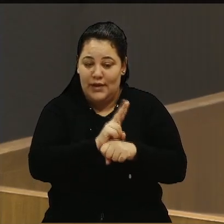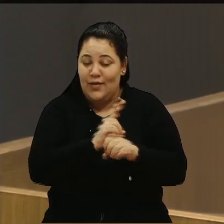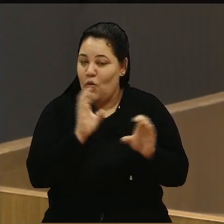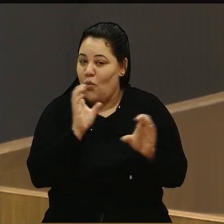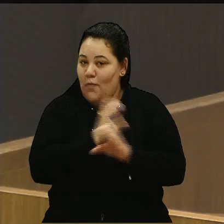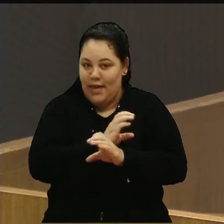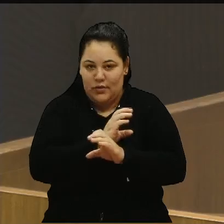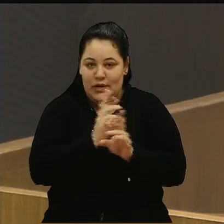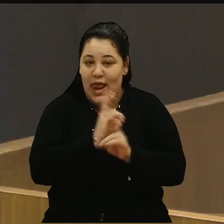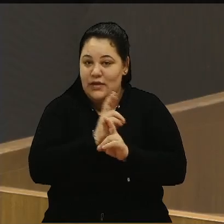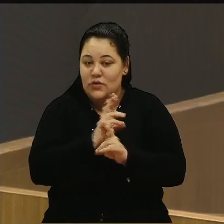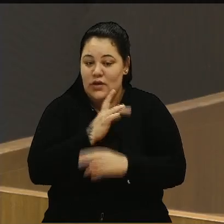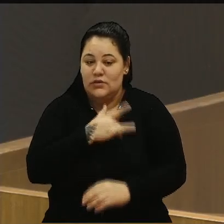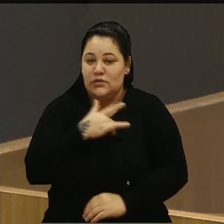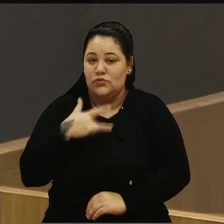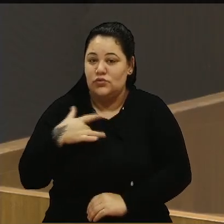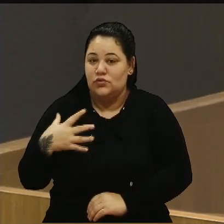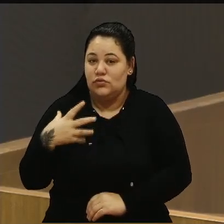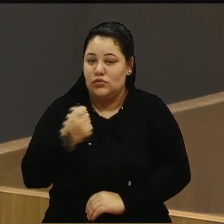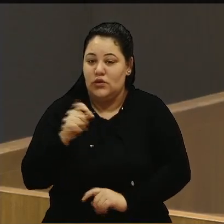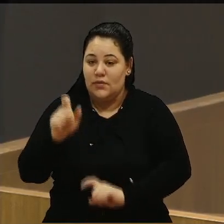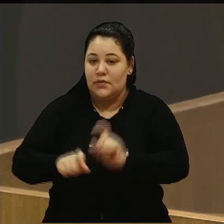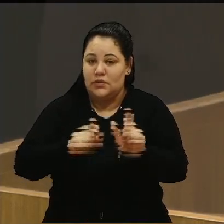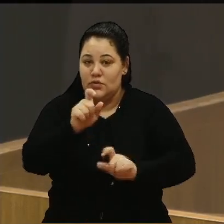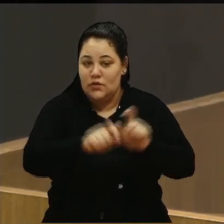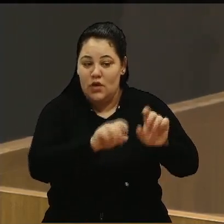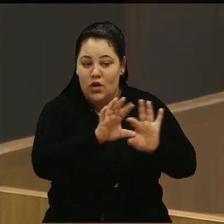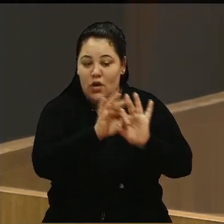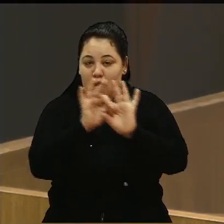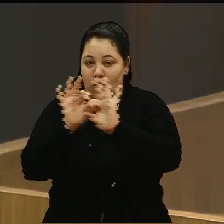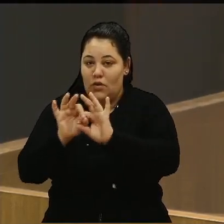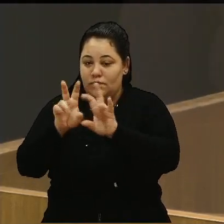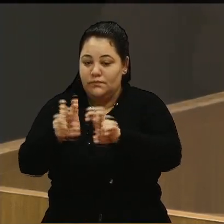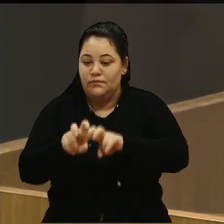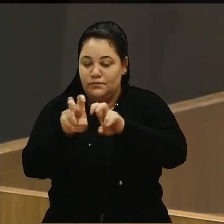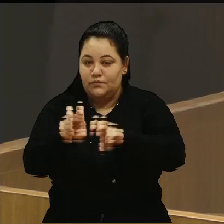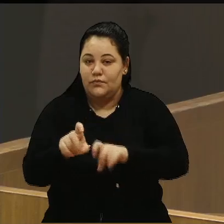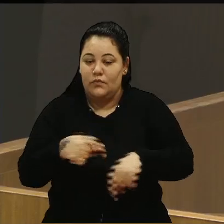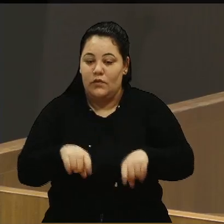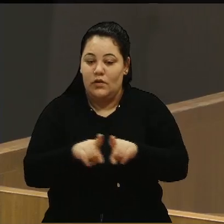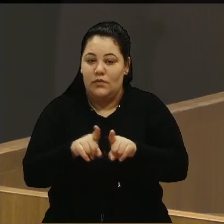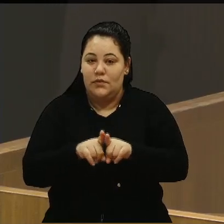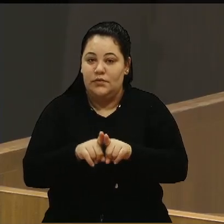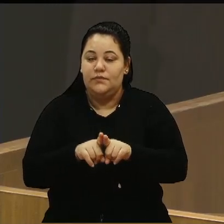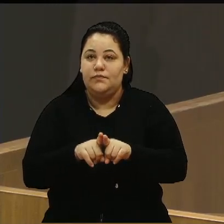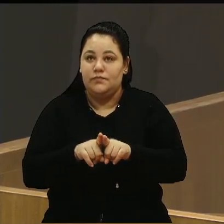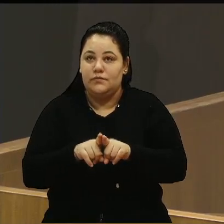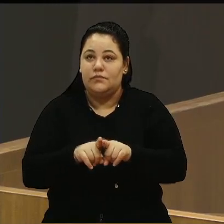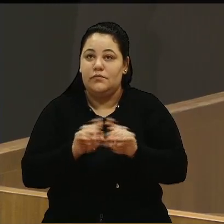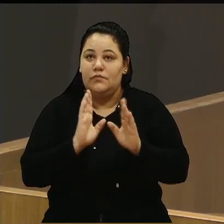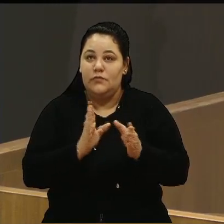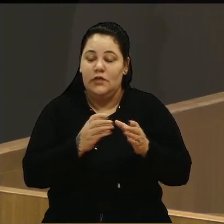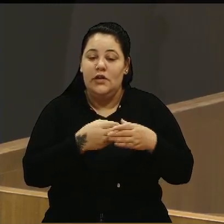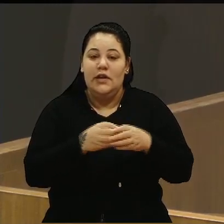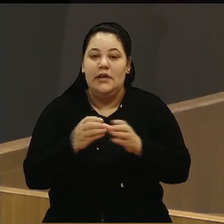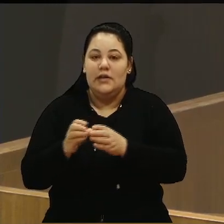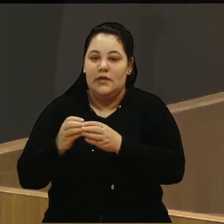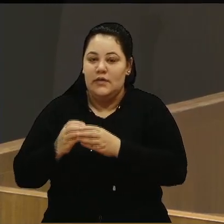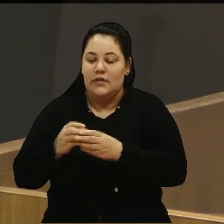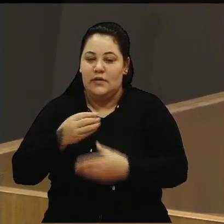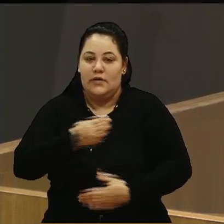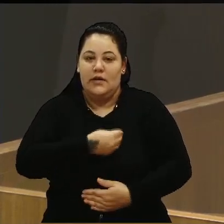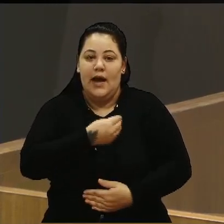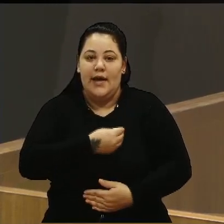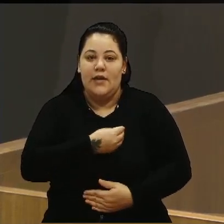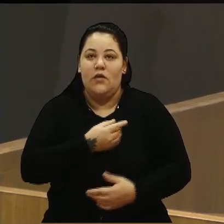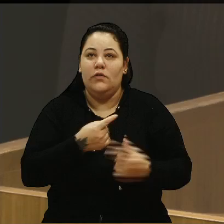a saúde de pessoas do contexto rural que estejam se aproximando ou já vivenciam a velhice.